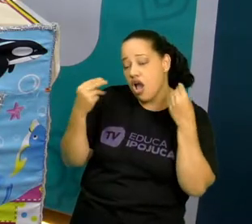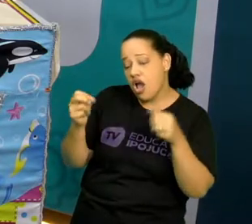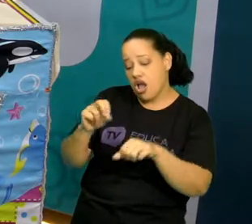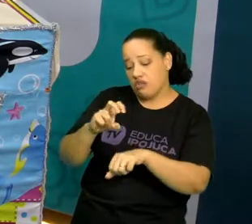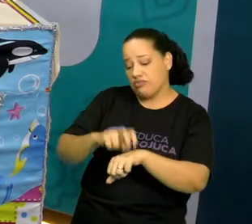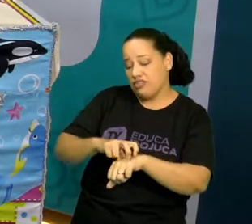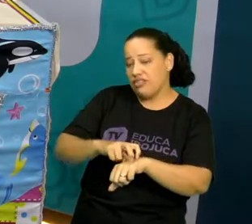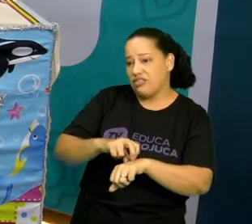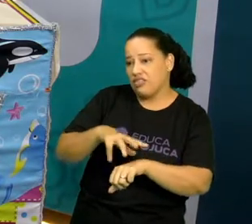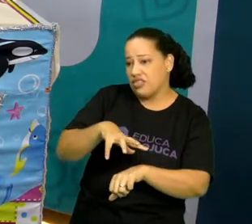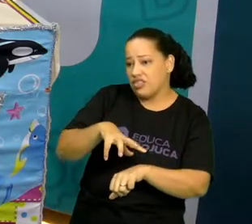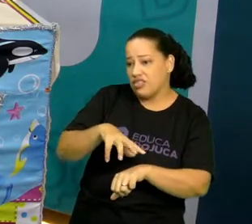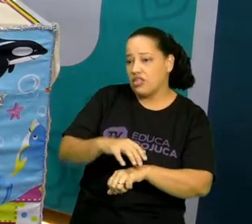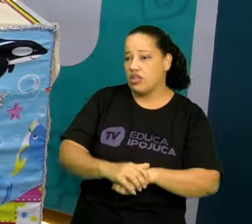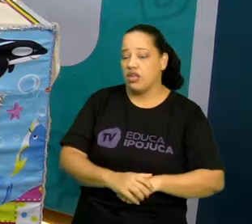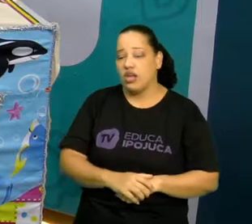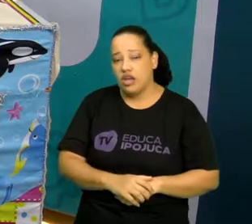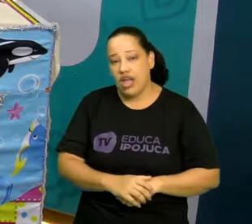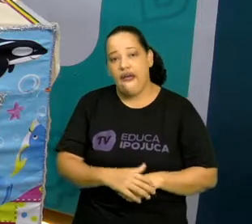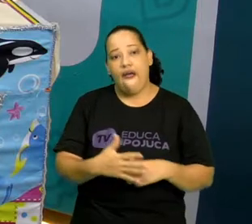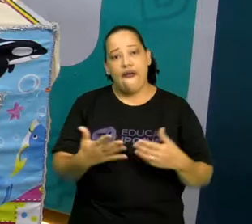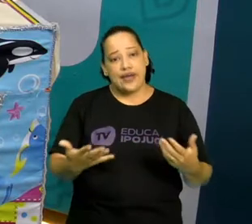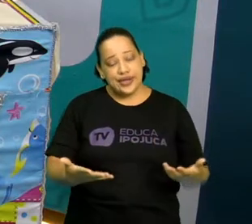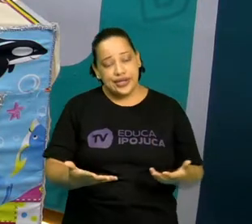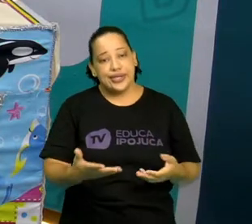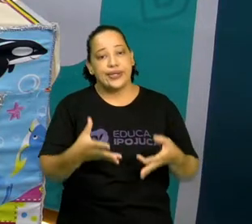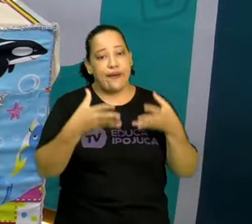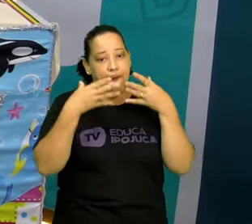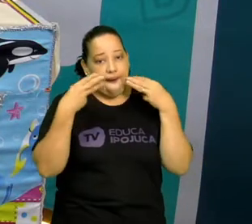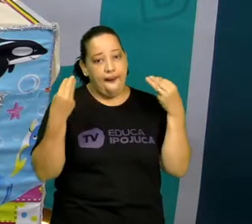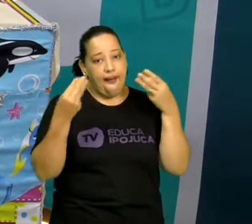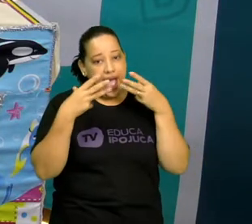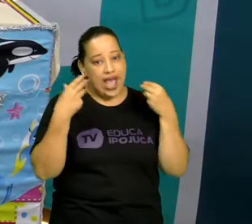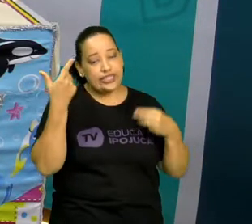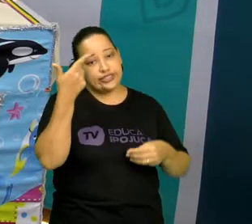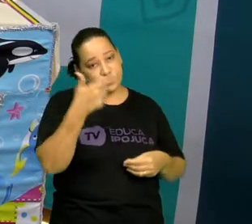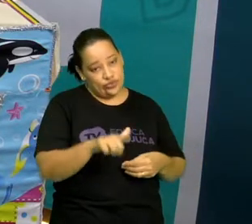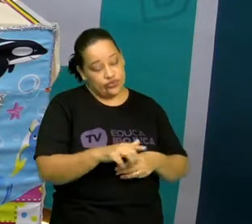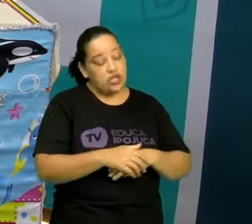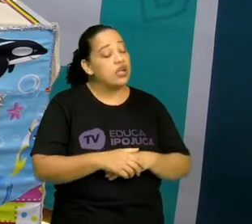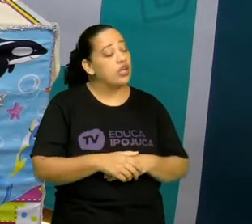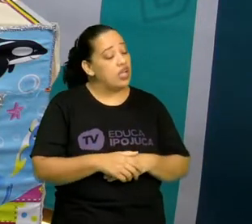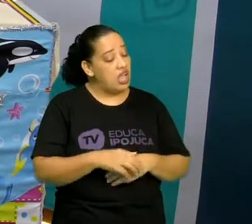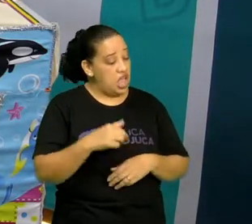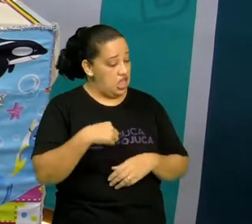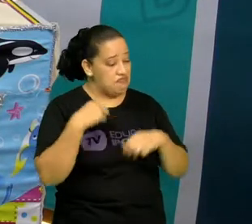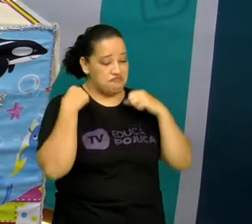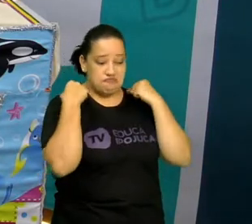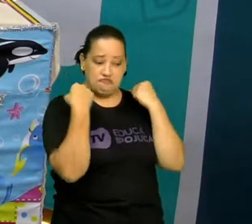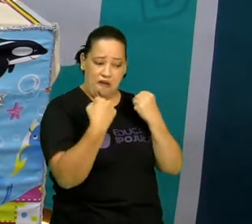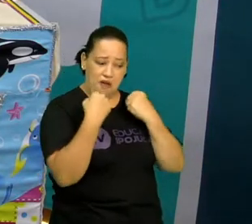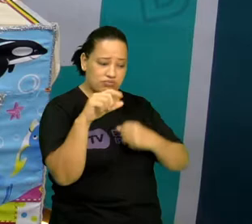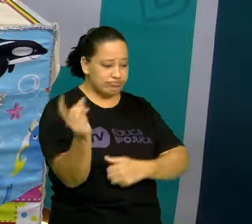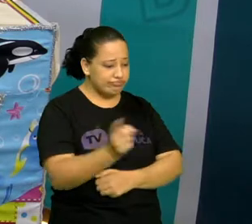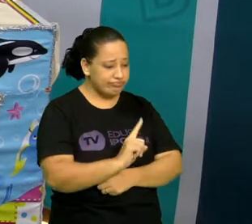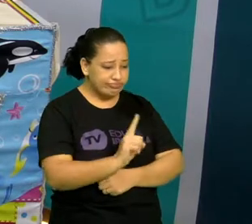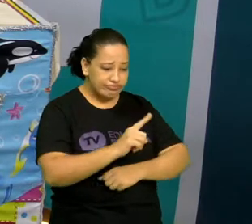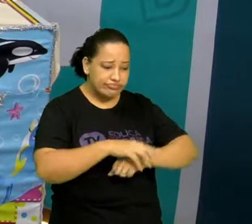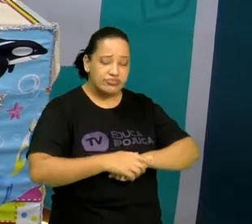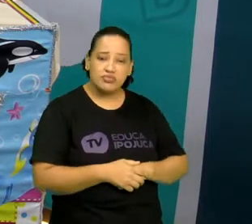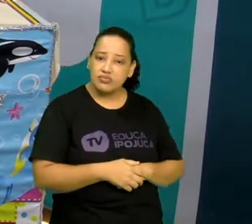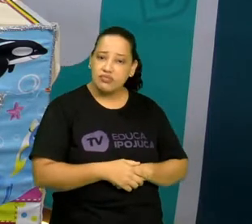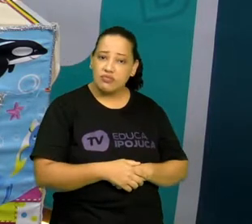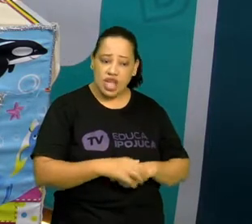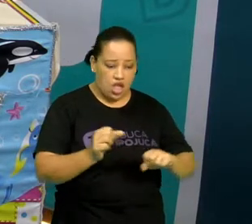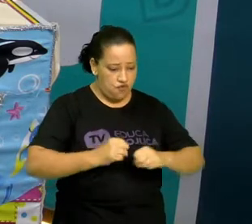pezinhos. E o gato, novamente, diz que não é tão forte.